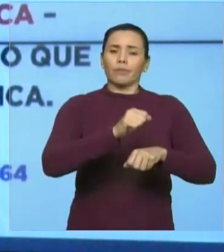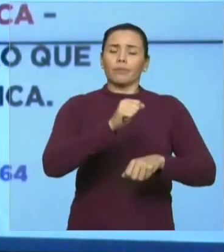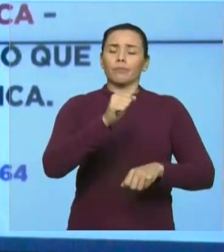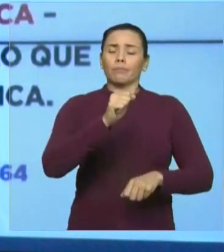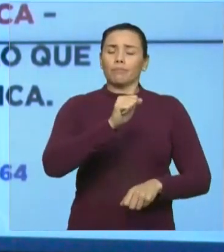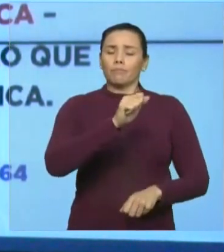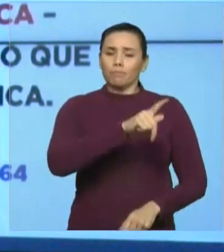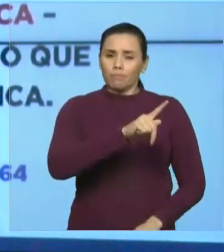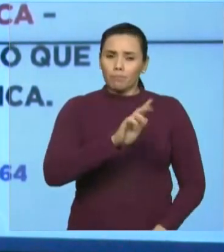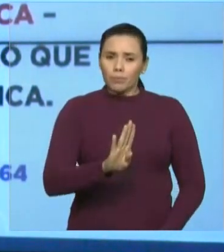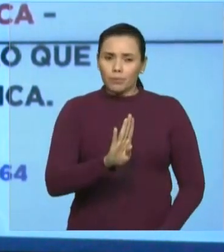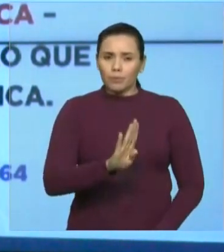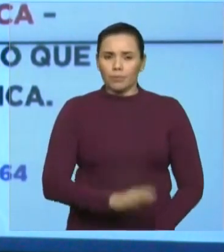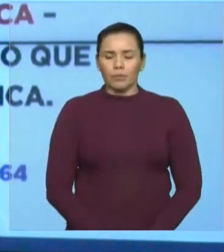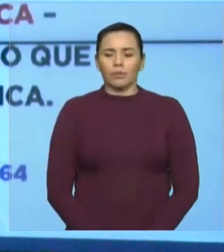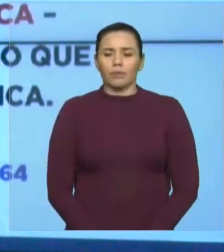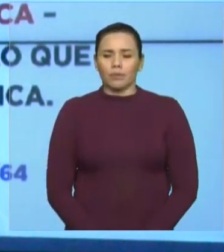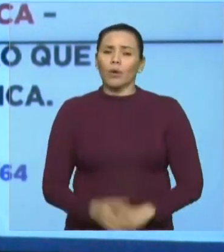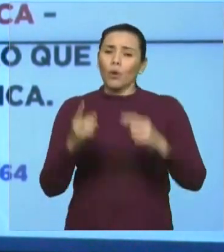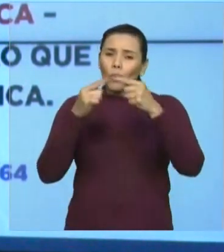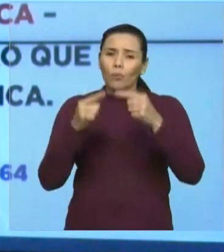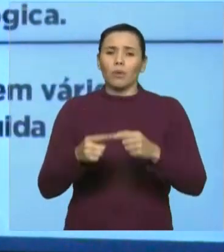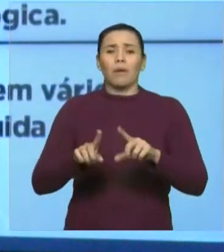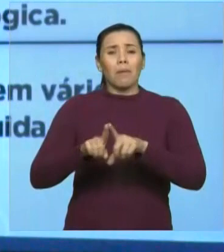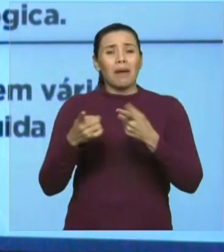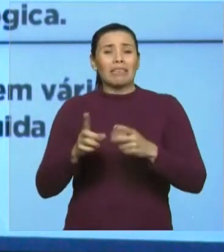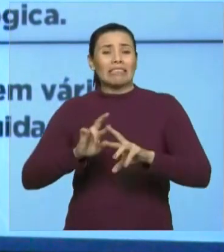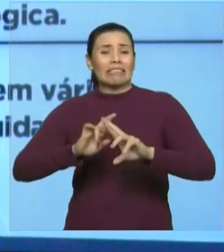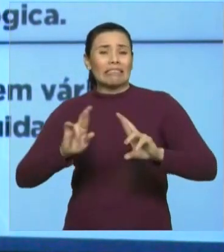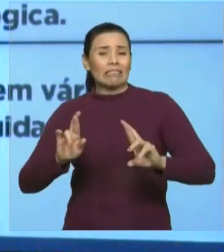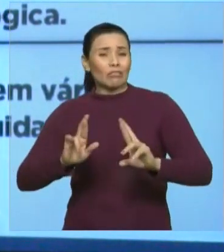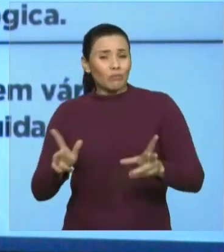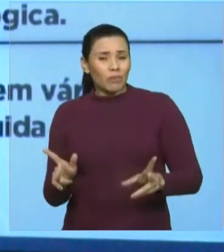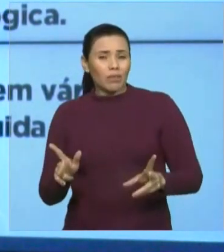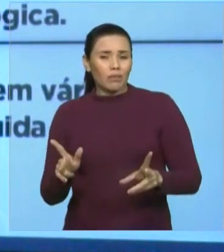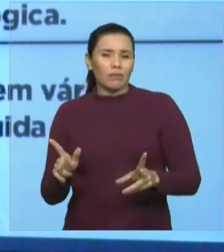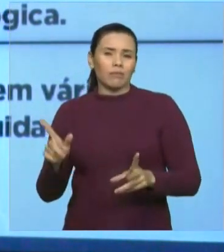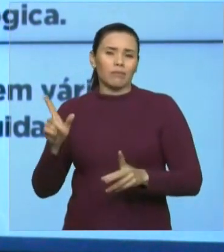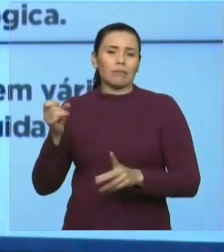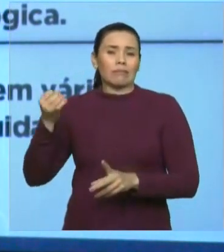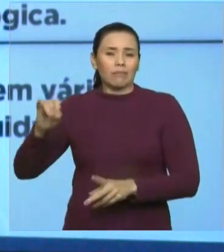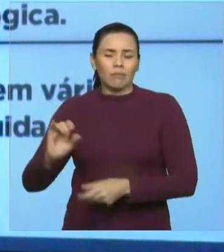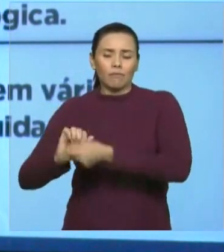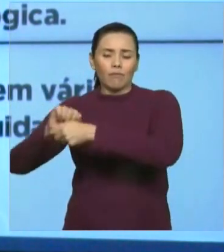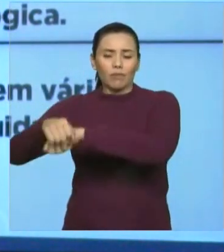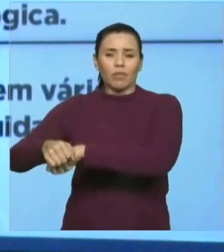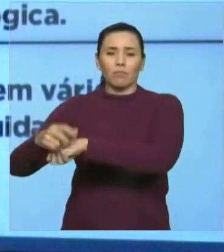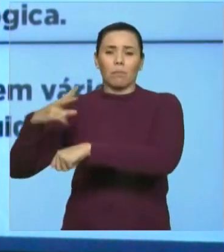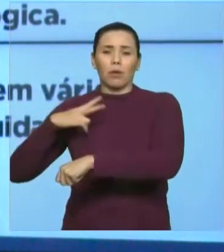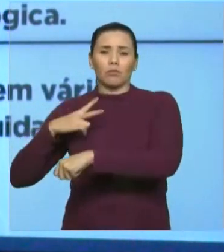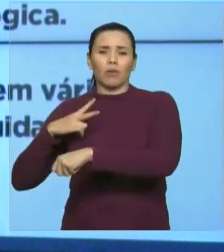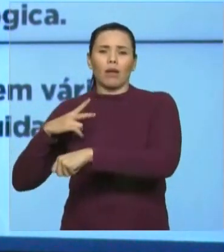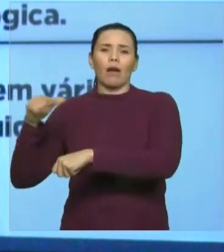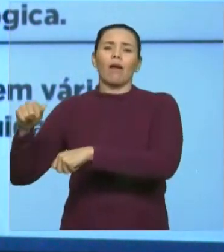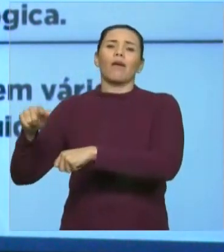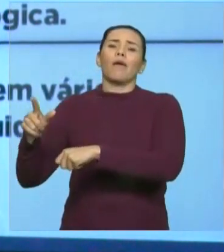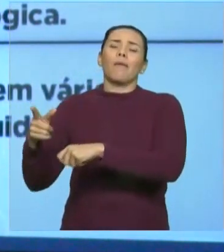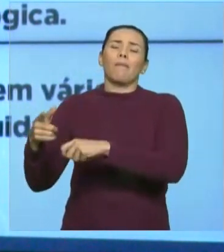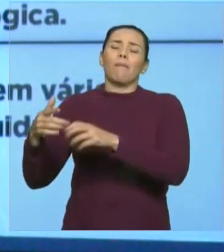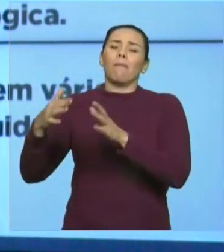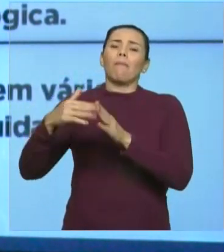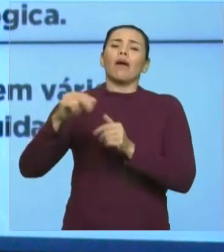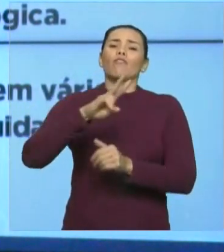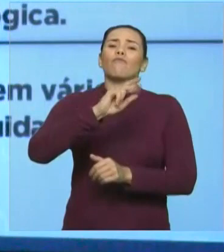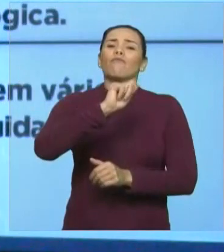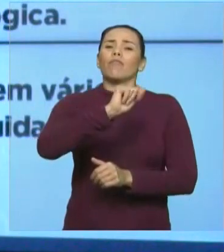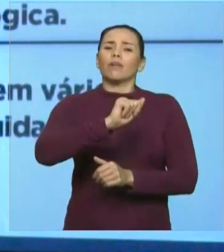flagrante inconstitucionalidade. Portanto, outra coisa observada no curso disso aí, primeiro,